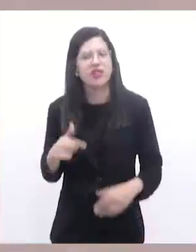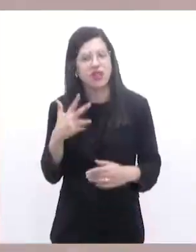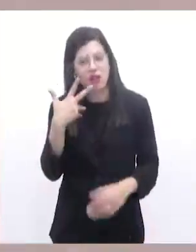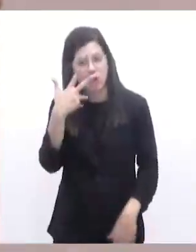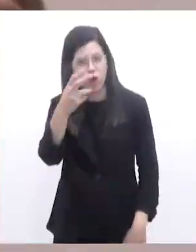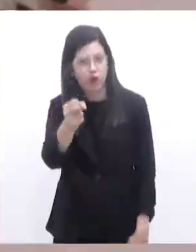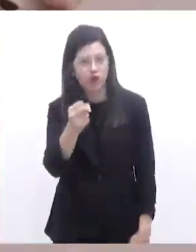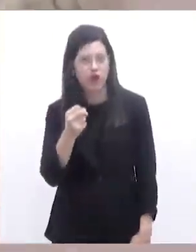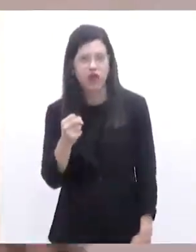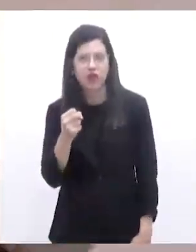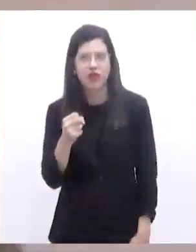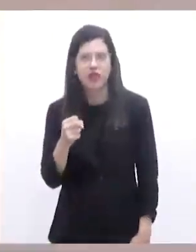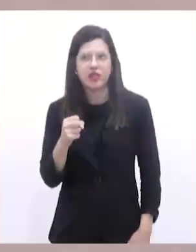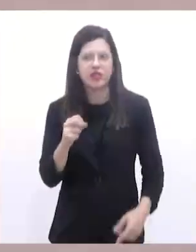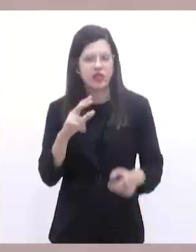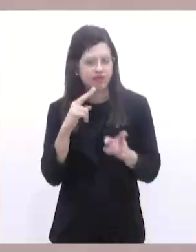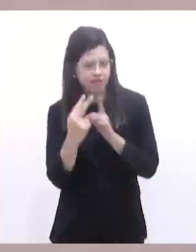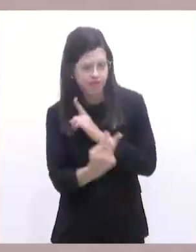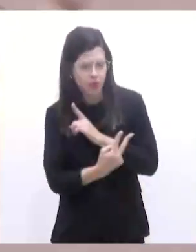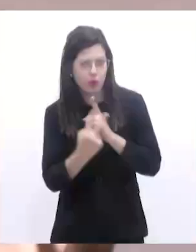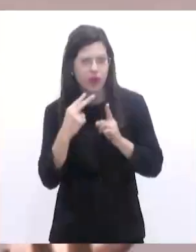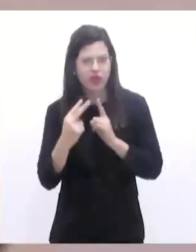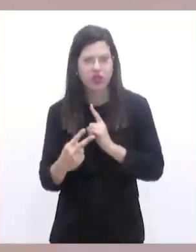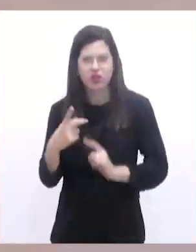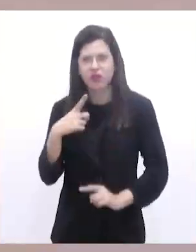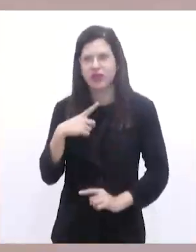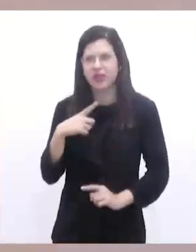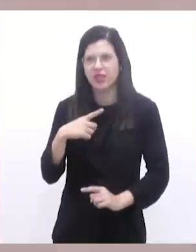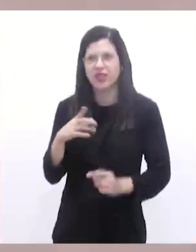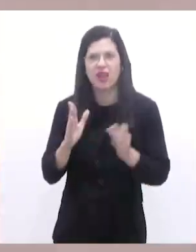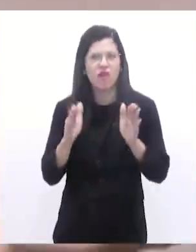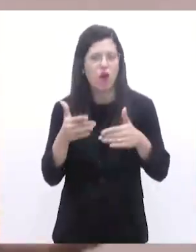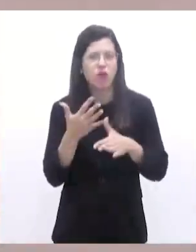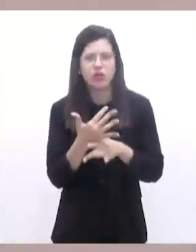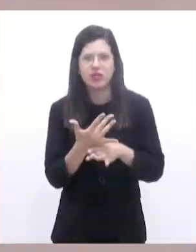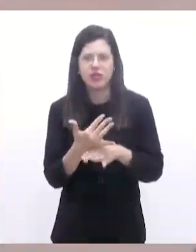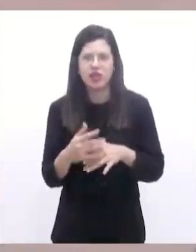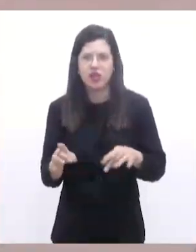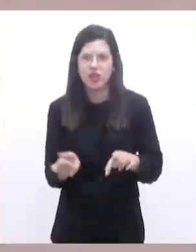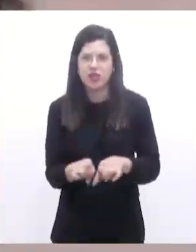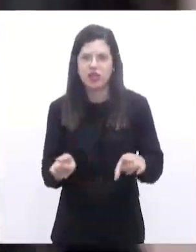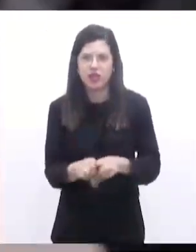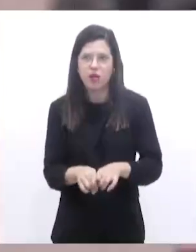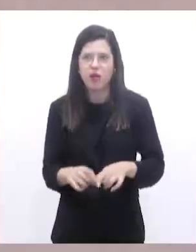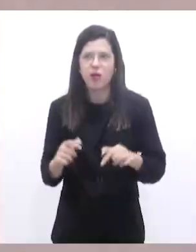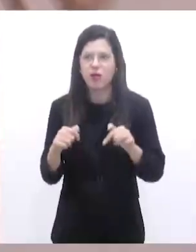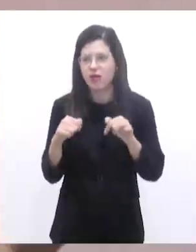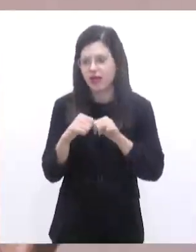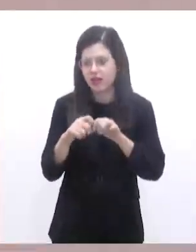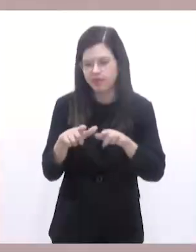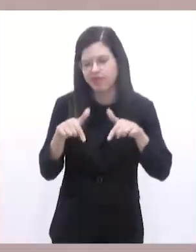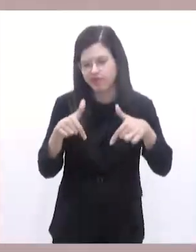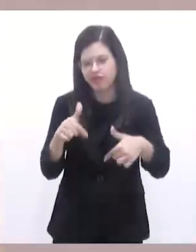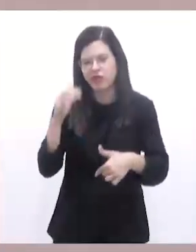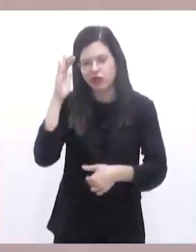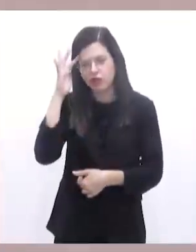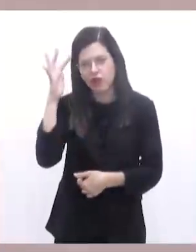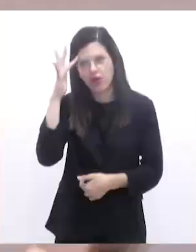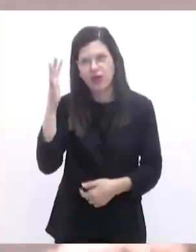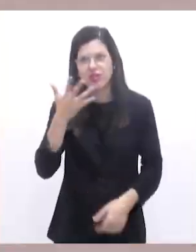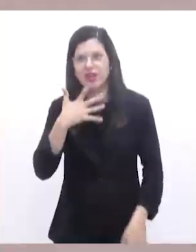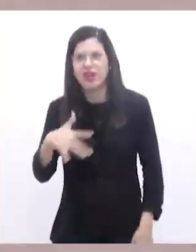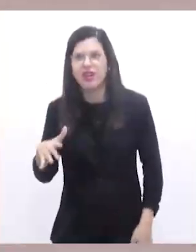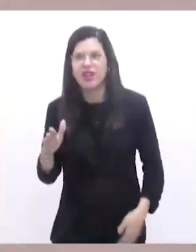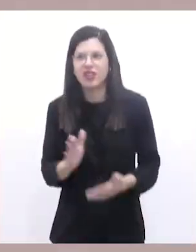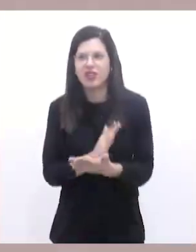fortalecendo uma ampliação do olhar que eles possam ter para a cidade e para o seu próprio fazer, para o seu próprio sonho. Então, assim, as crianças às vezes falam,